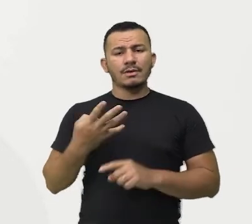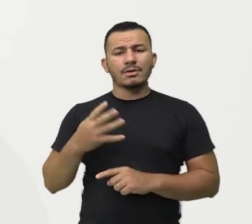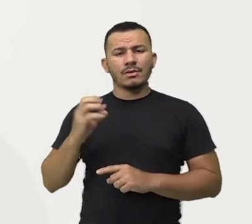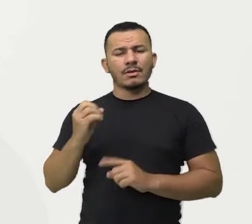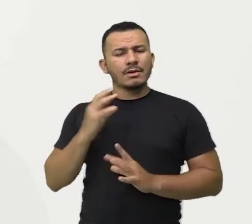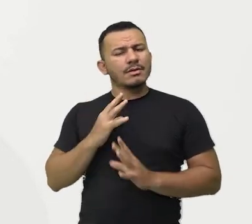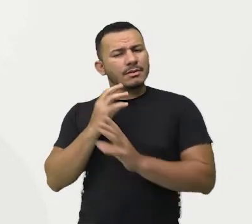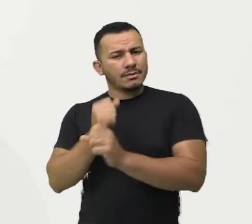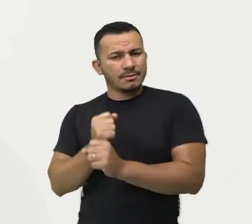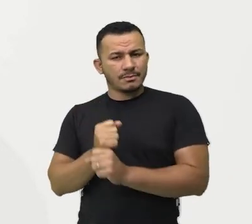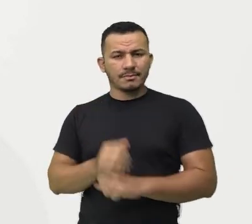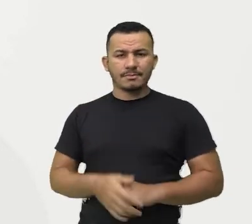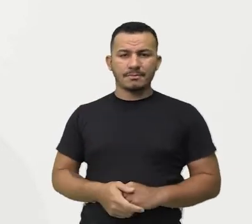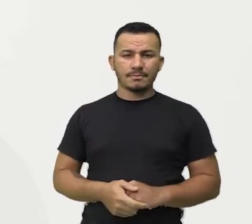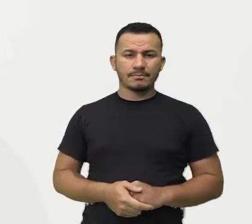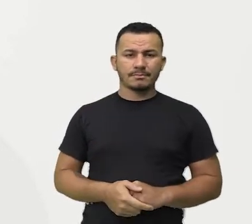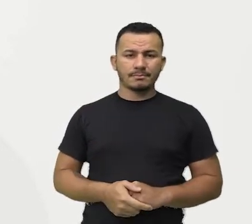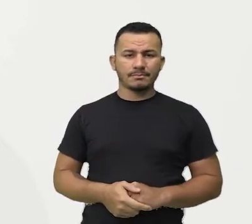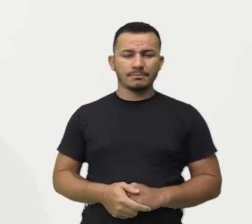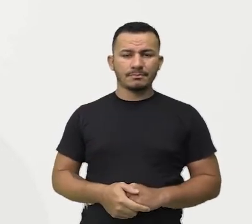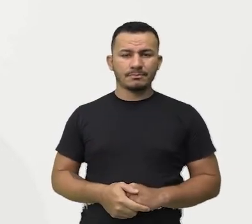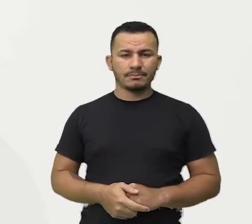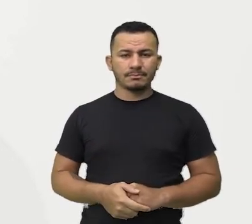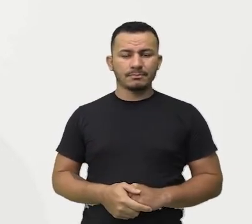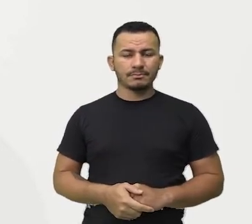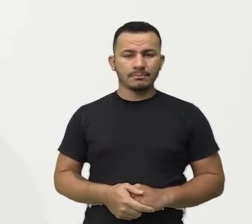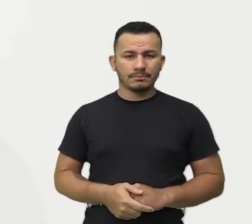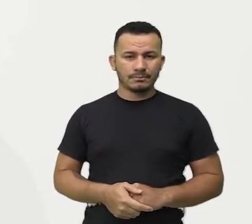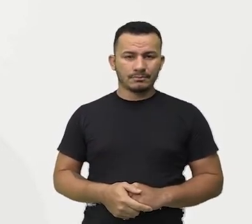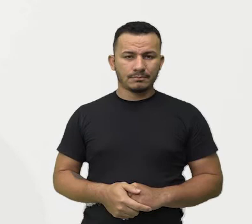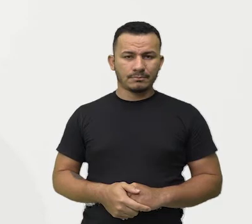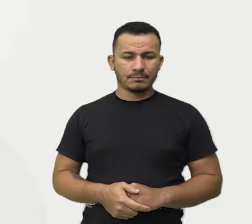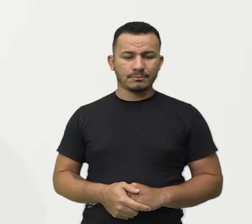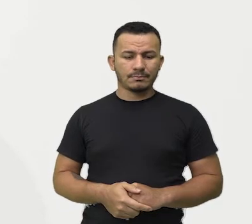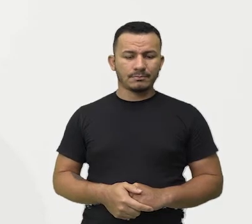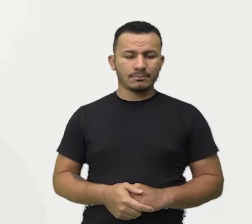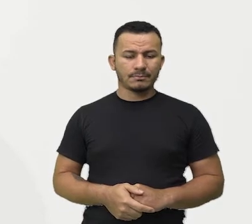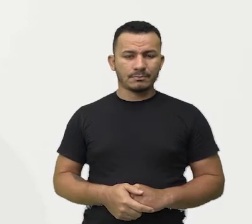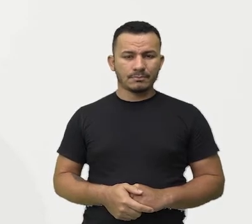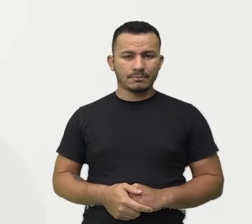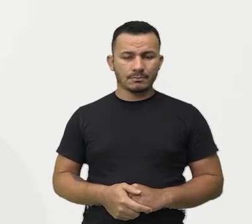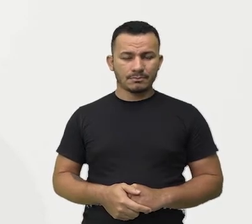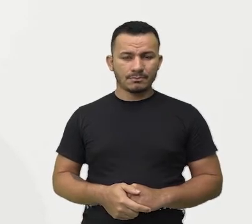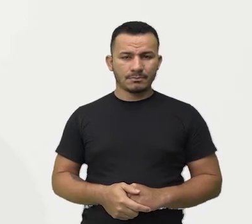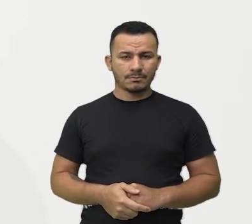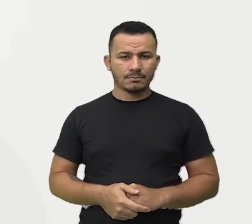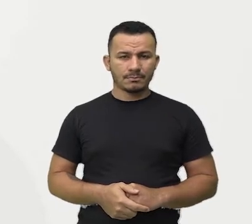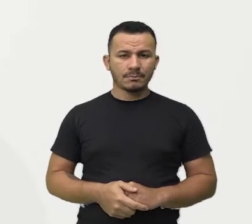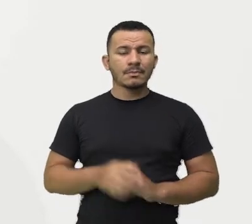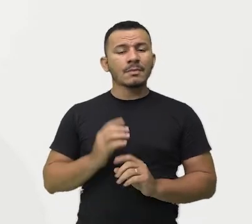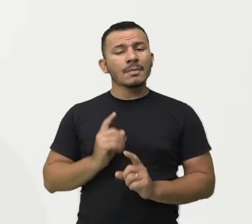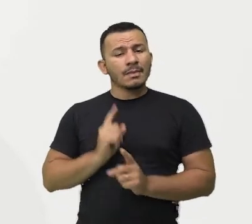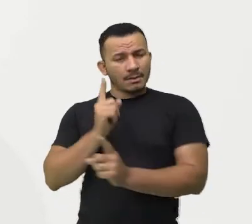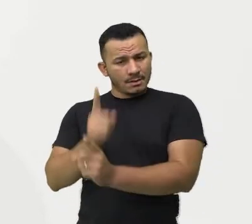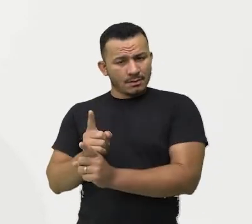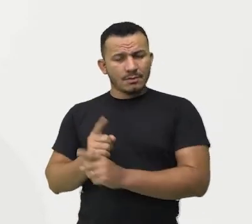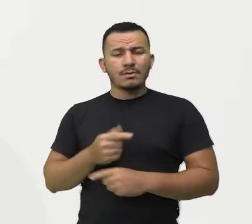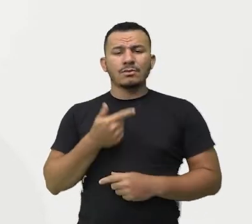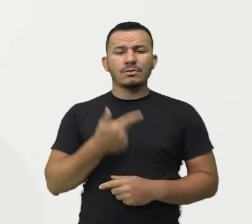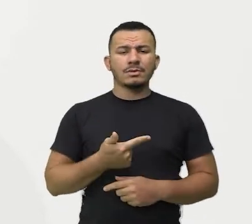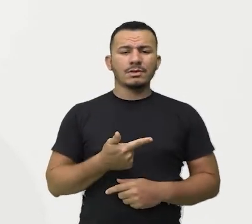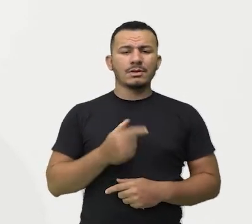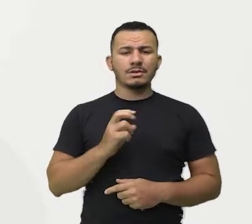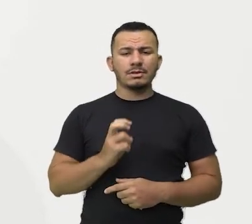6,28 multiplicado por 40. Fazendo esse cálculo, nós vamos obter